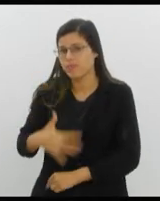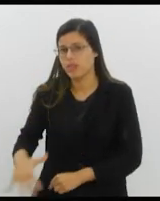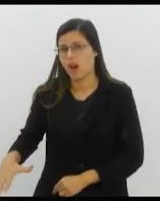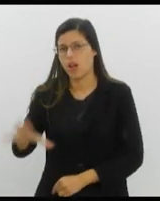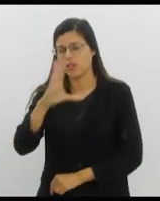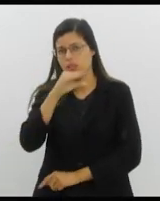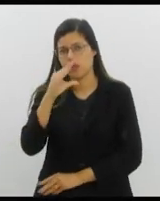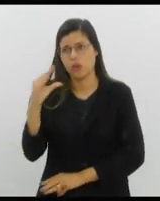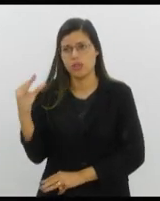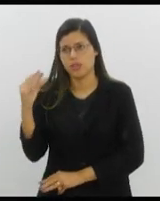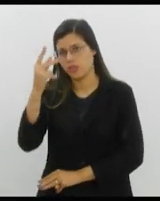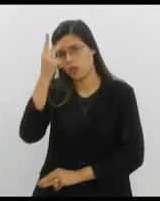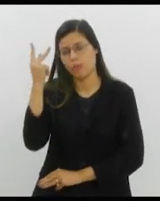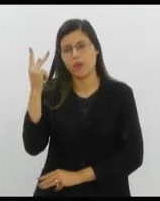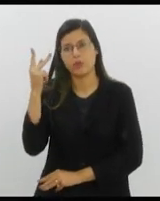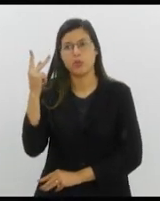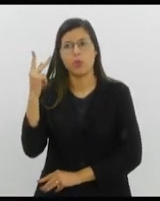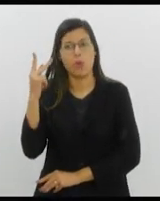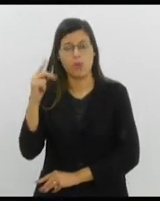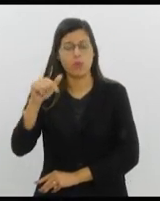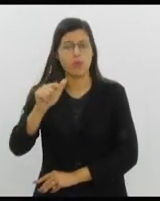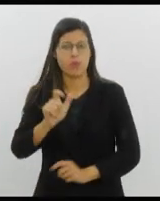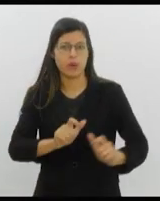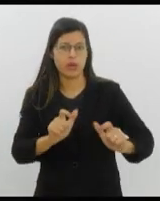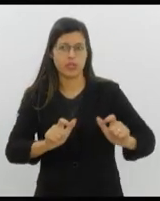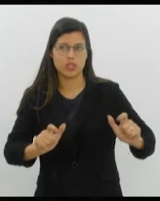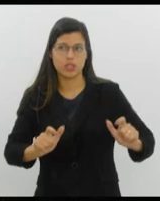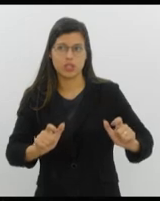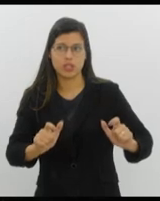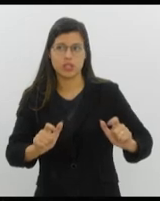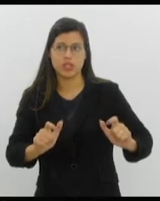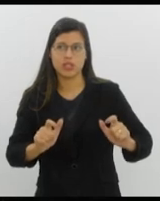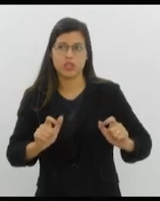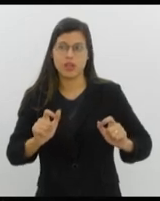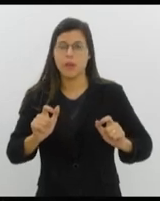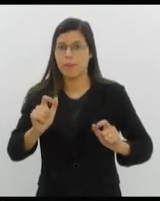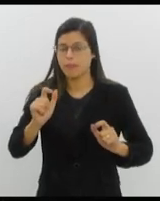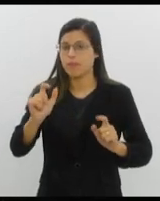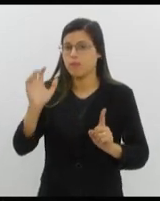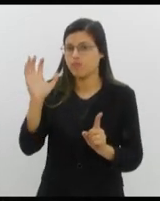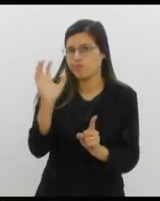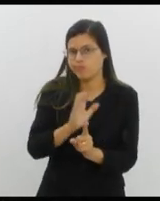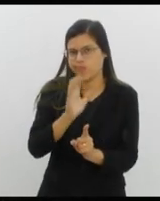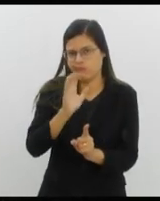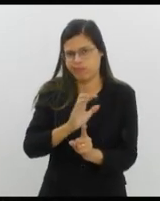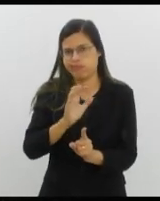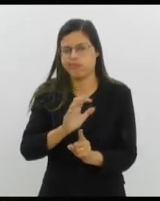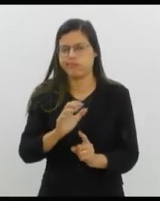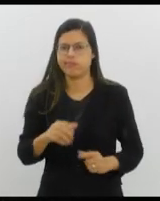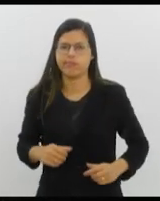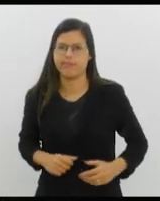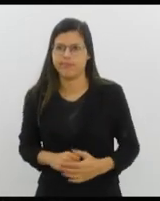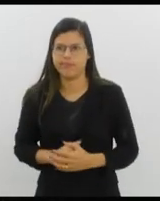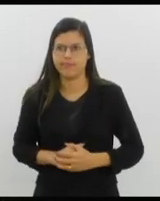de pessoas que estão sendo, segundo mentes, facínoras e desequilibradas, senhora presidente,